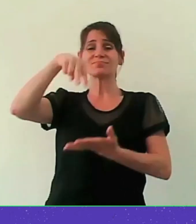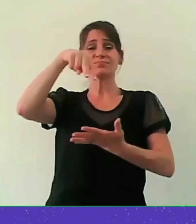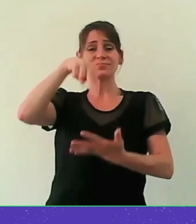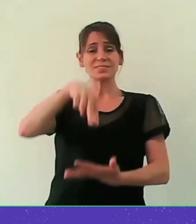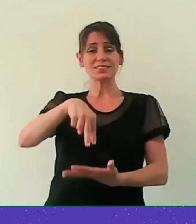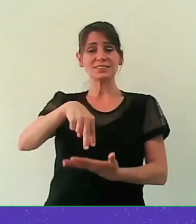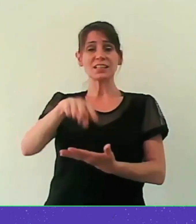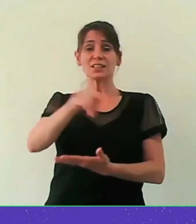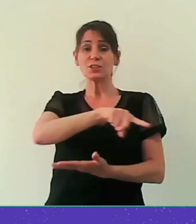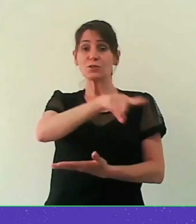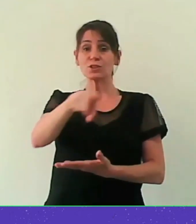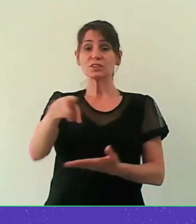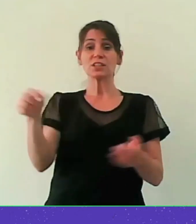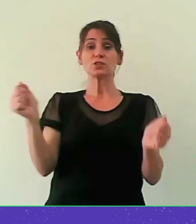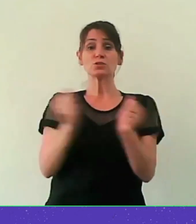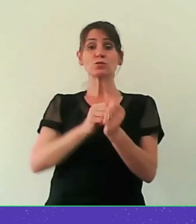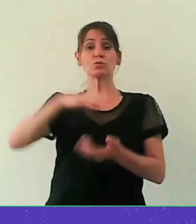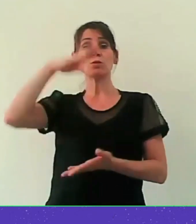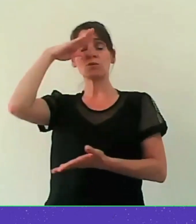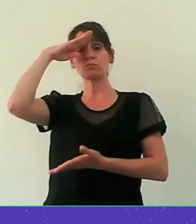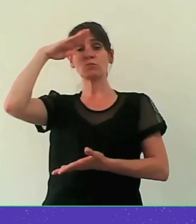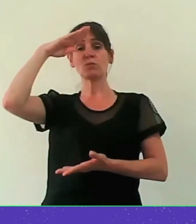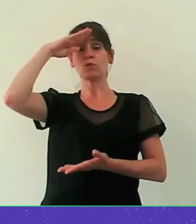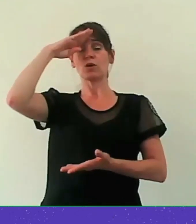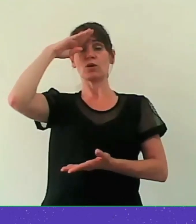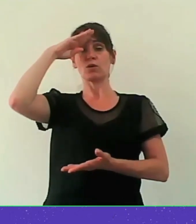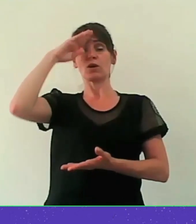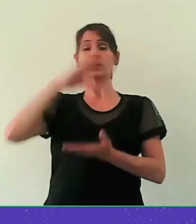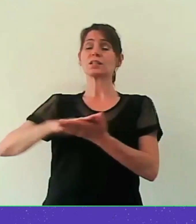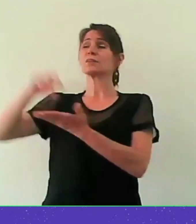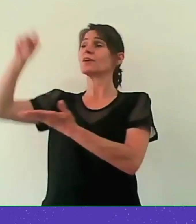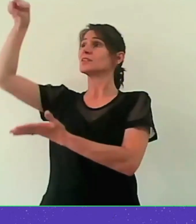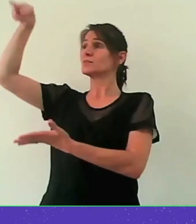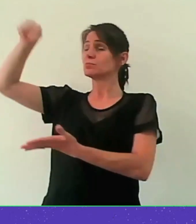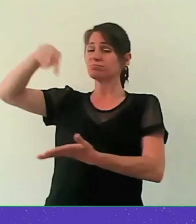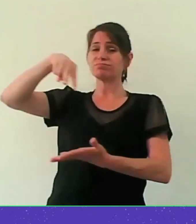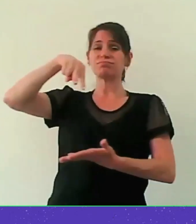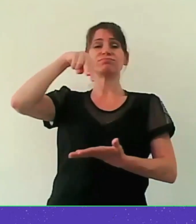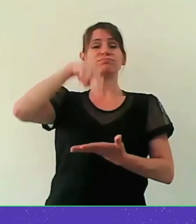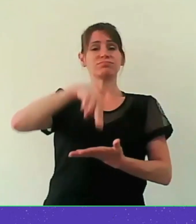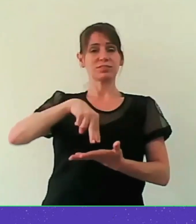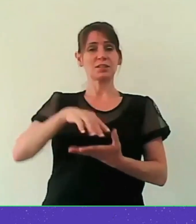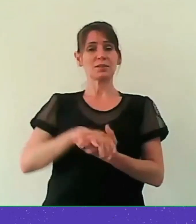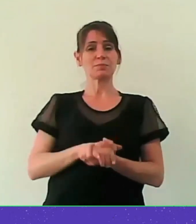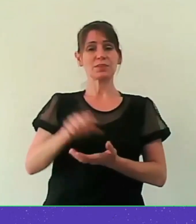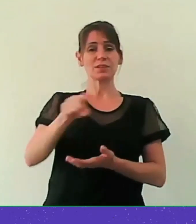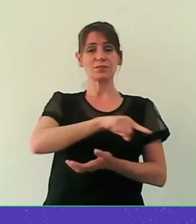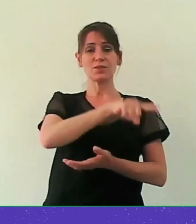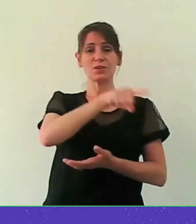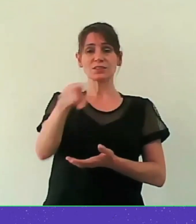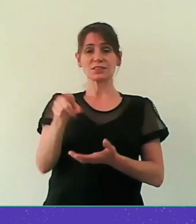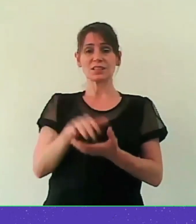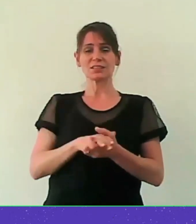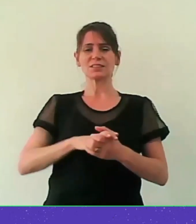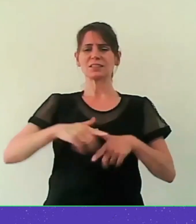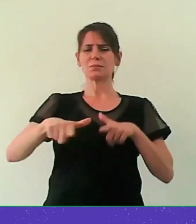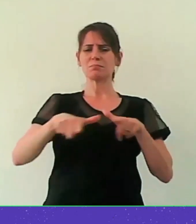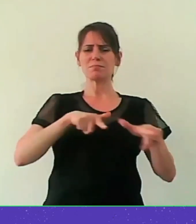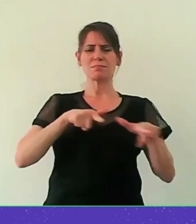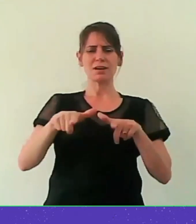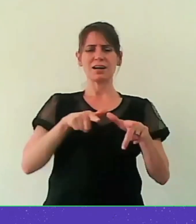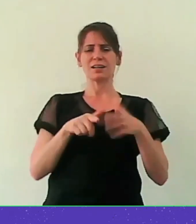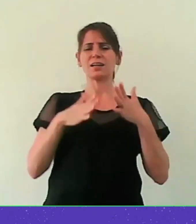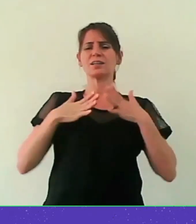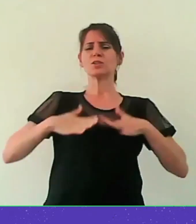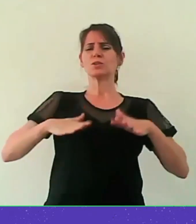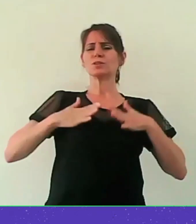esse exército que vai trazer o Senhor de volta, e vocês vão trabalhar no